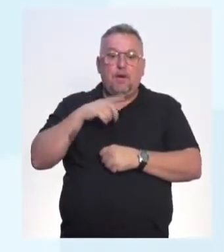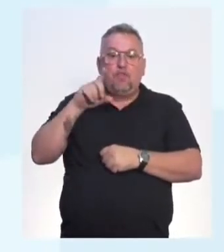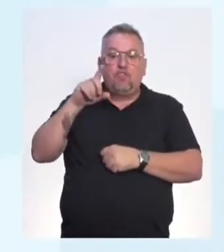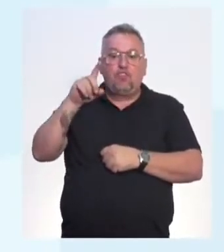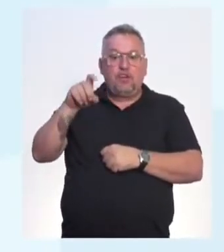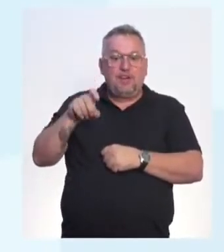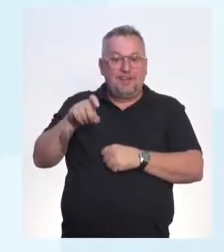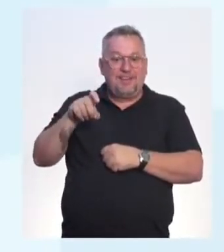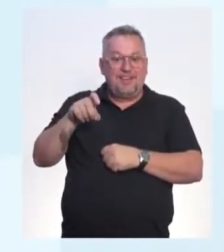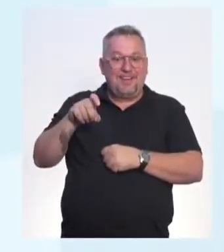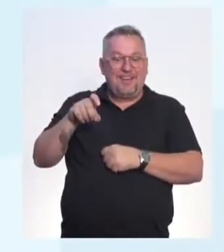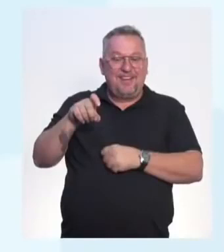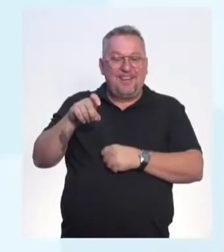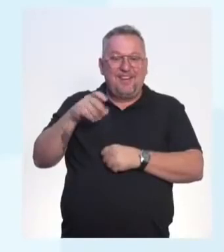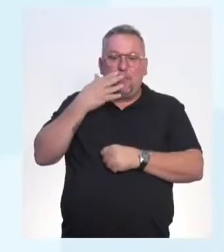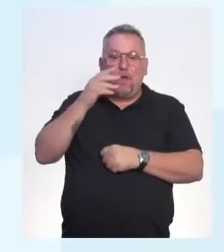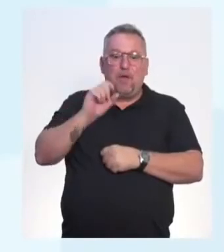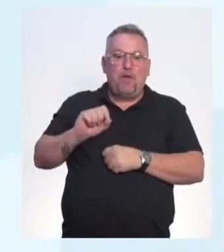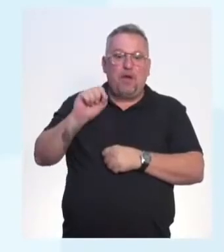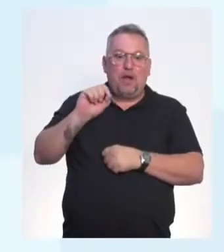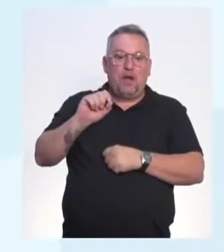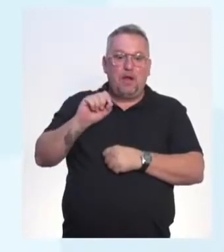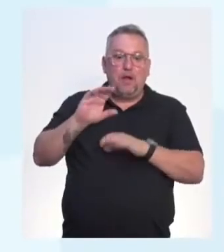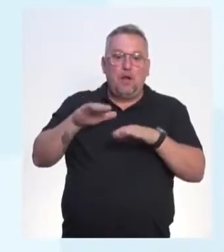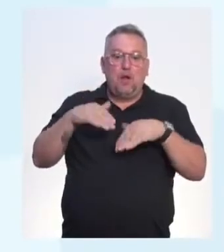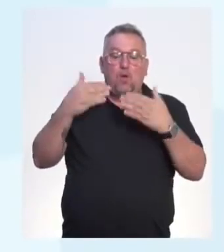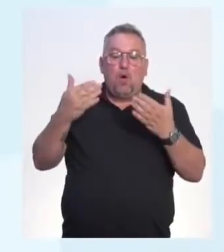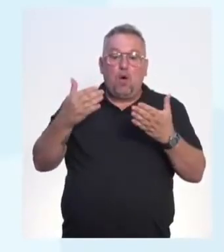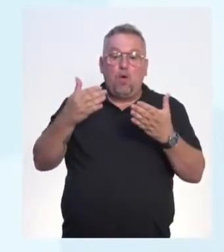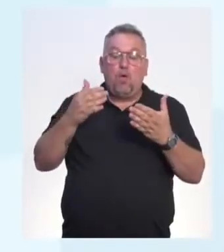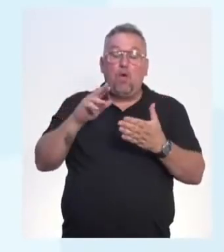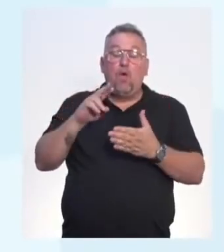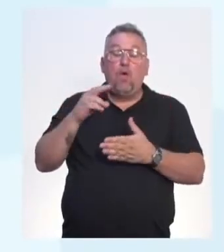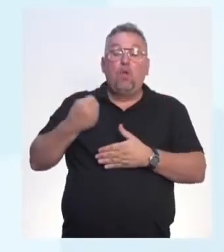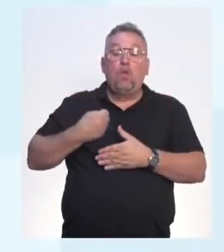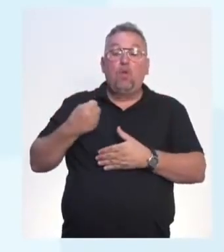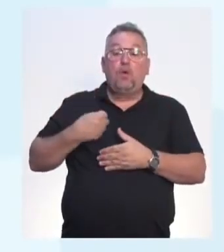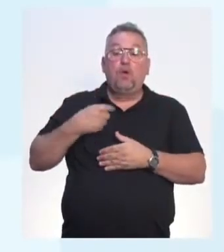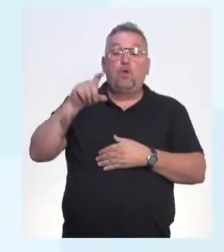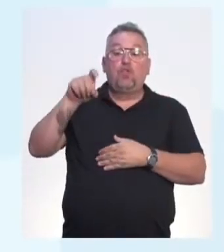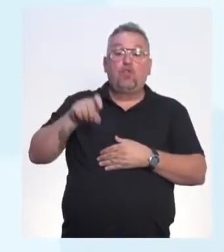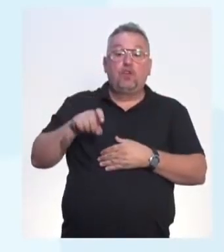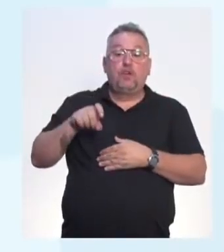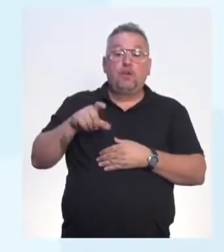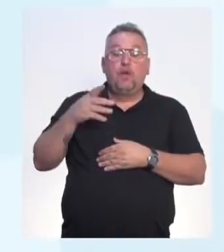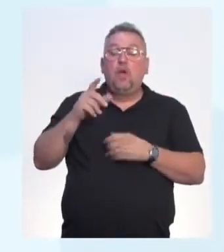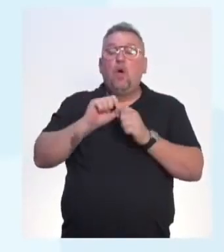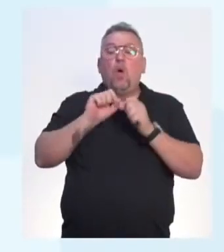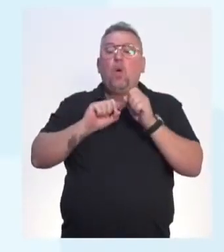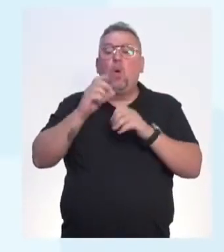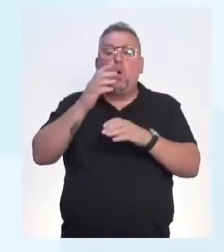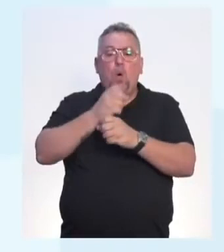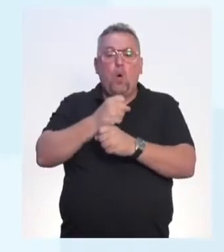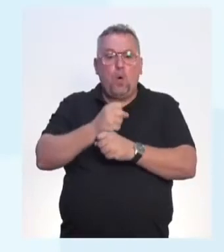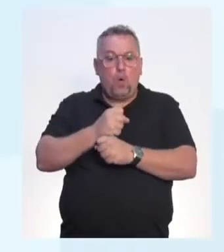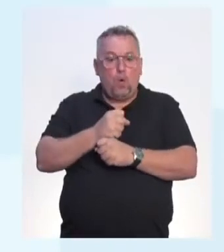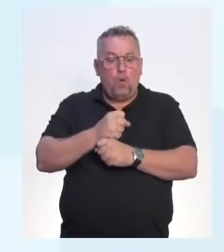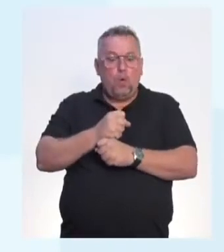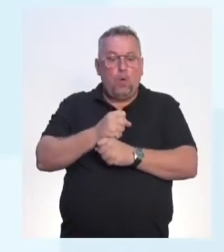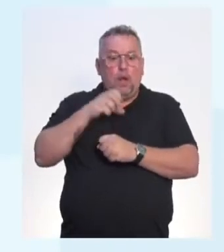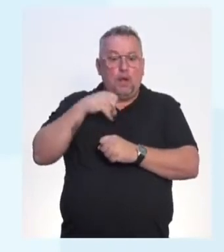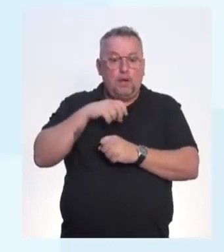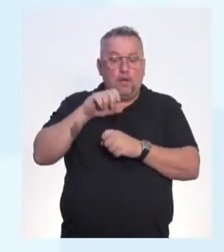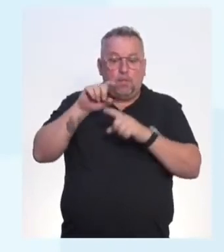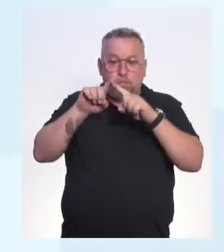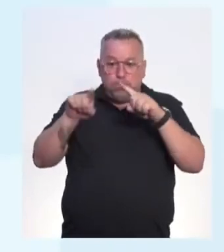x, sim? Então, o que ele pede no item A? Qual é o valor do x? Então, como que você vai fazer essa conta? Bom, se o perímetro é a